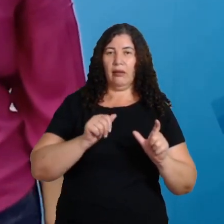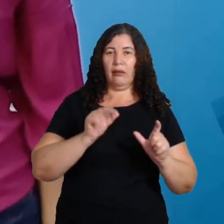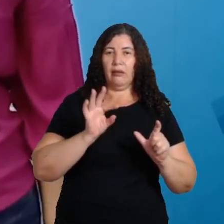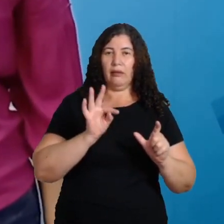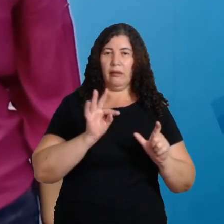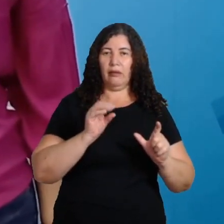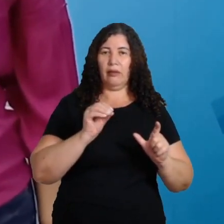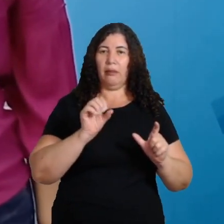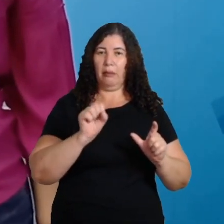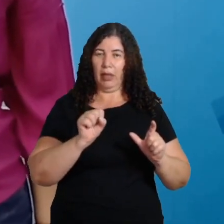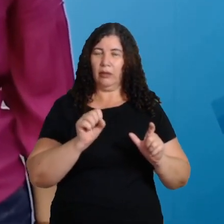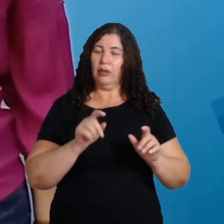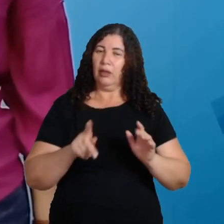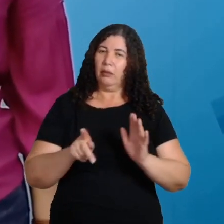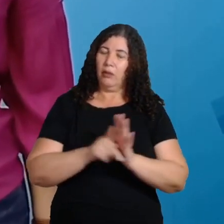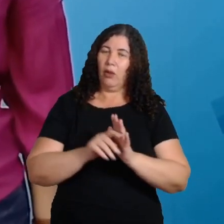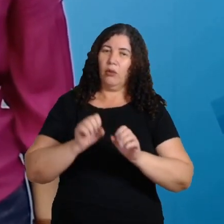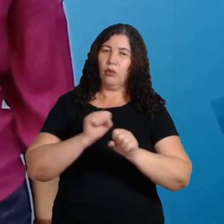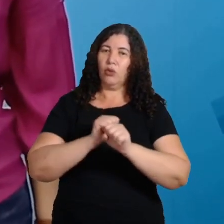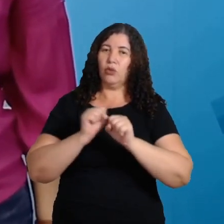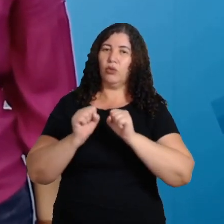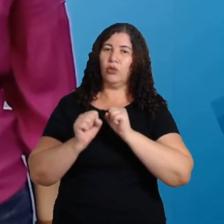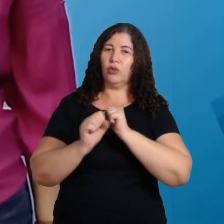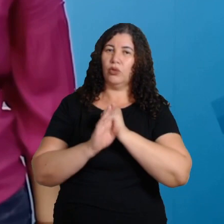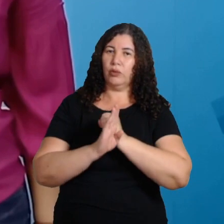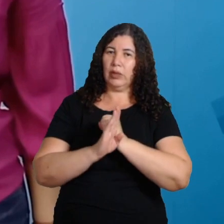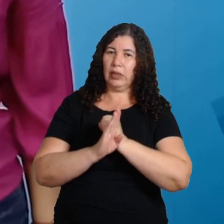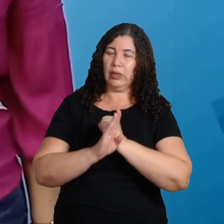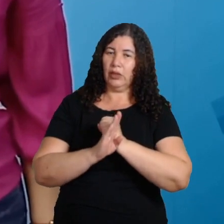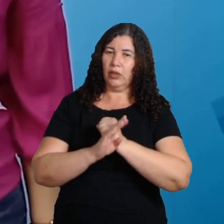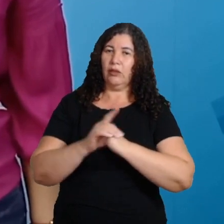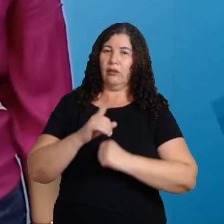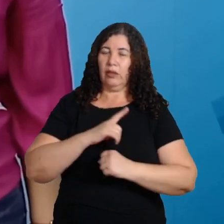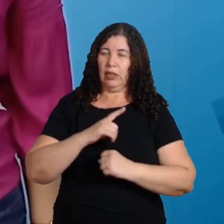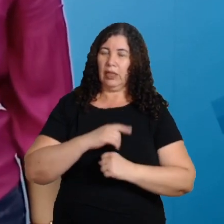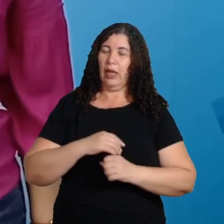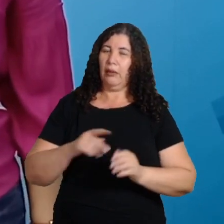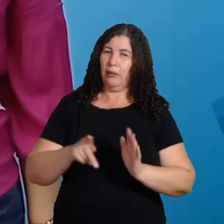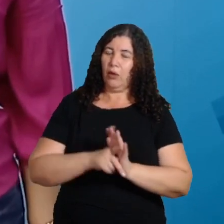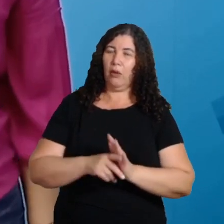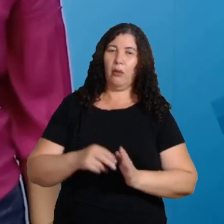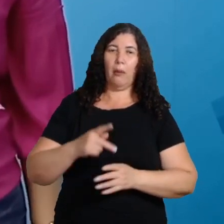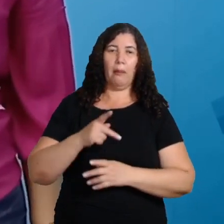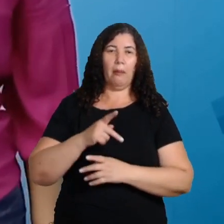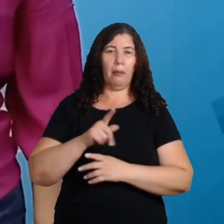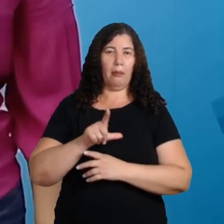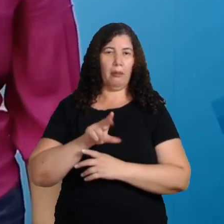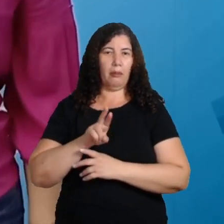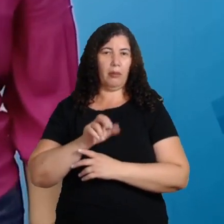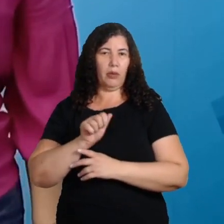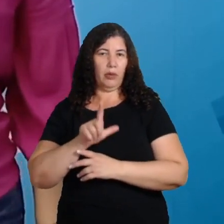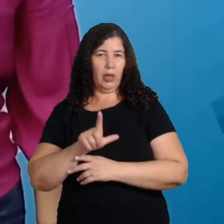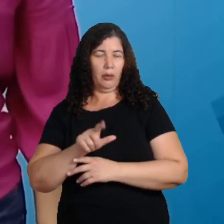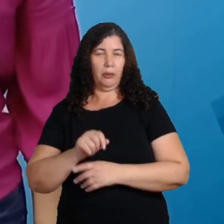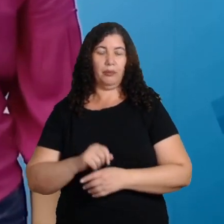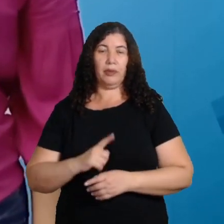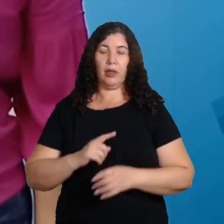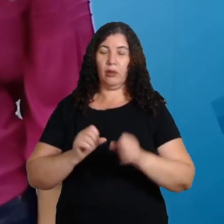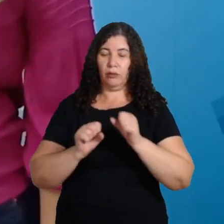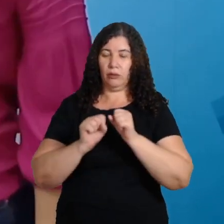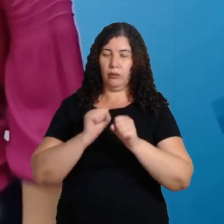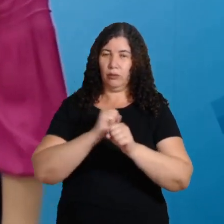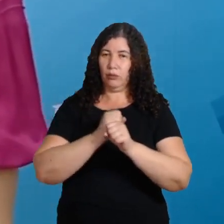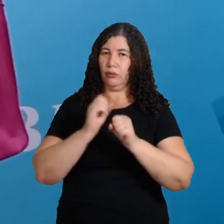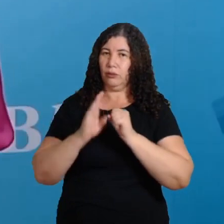um substantivo que está flexionado no plural. Portanto, se o substantivo está